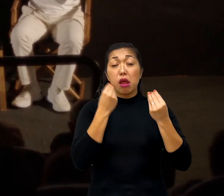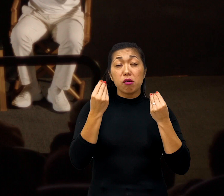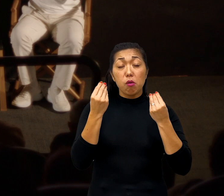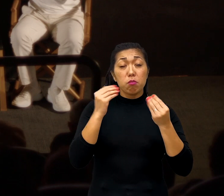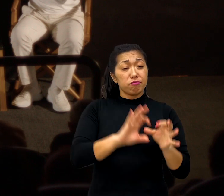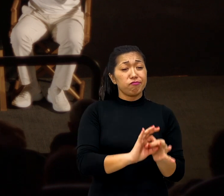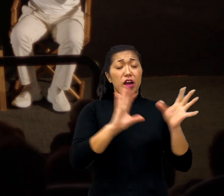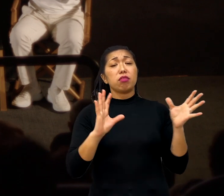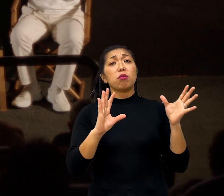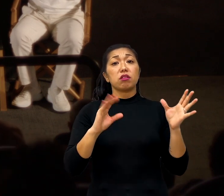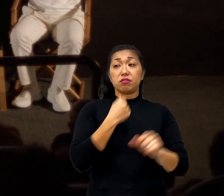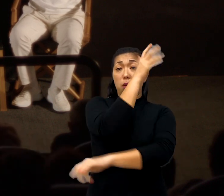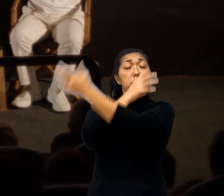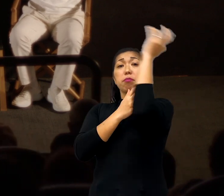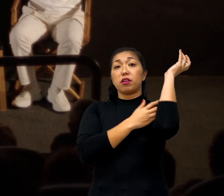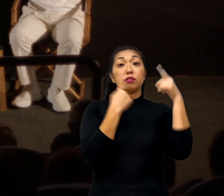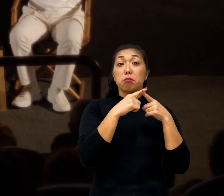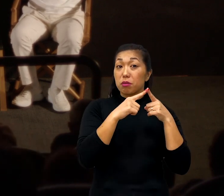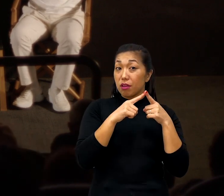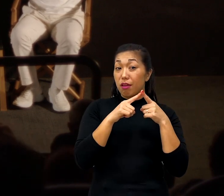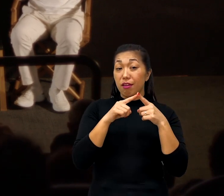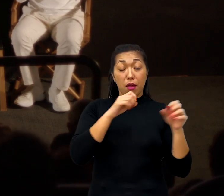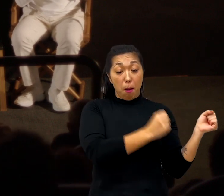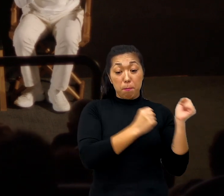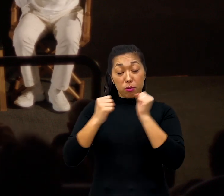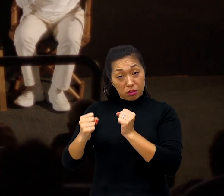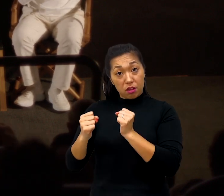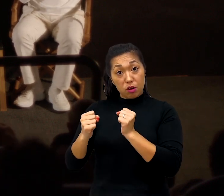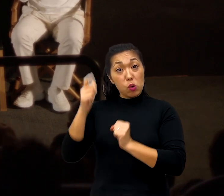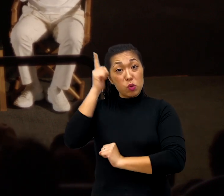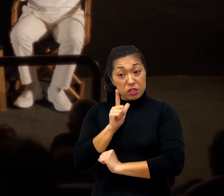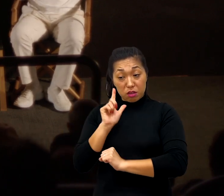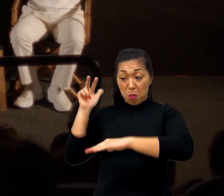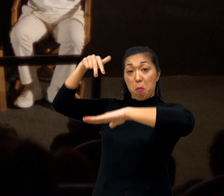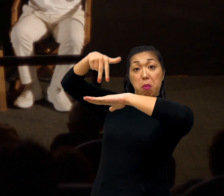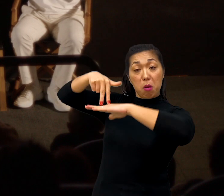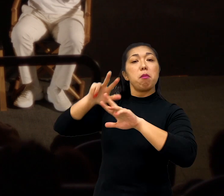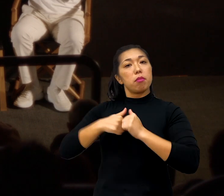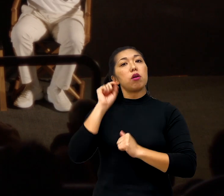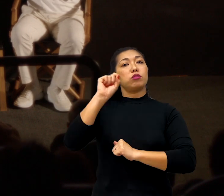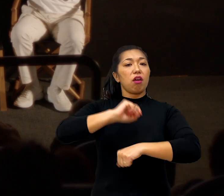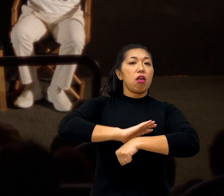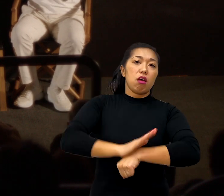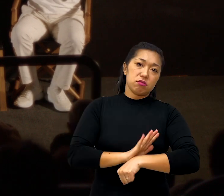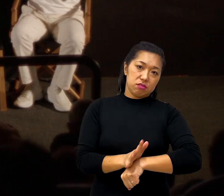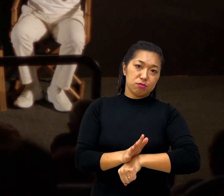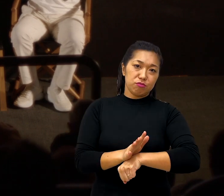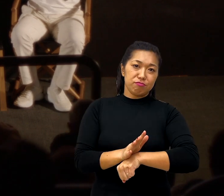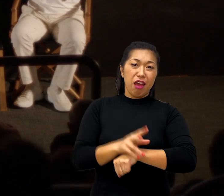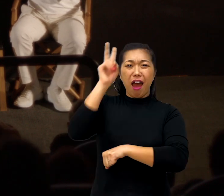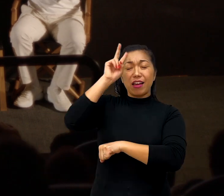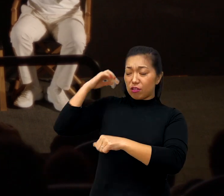Porque elas chegaram ao poder pelo racismo. Então, elas se constituíram no